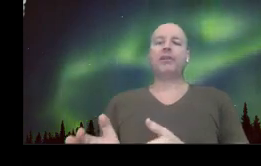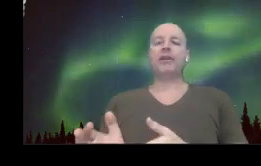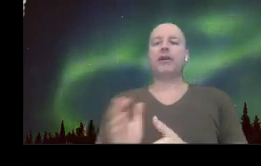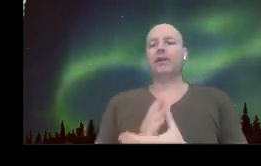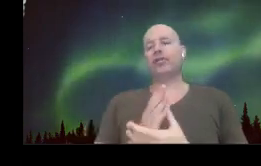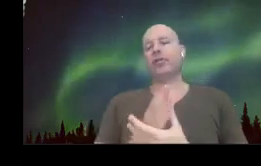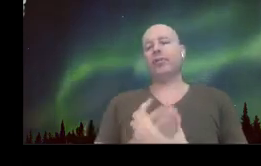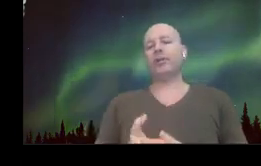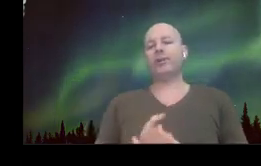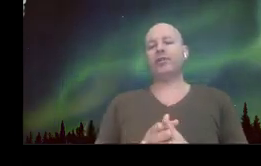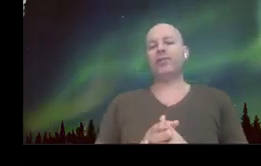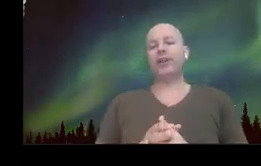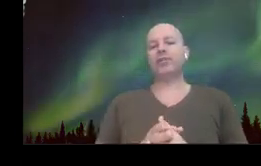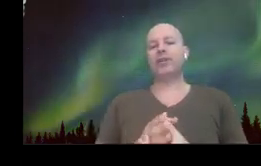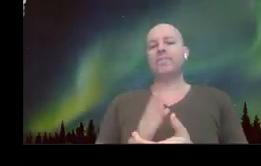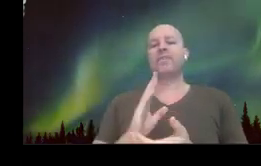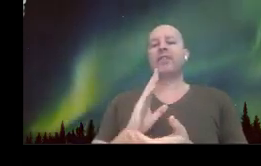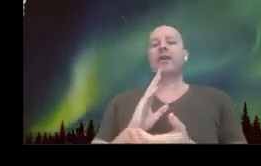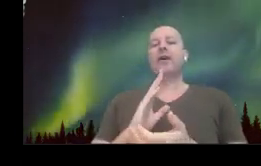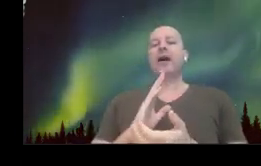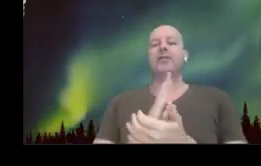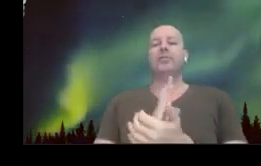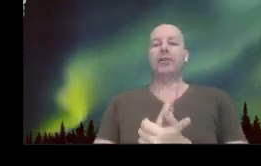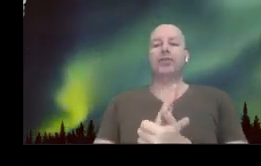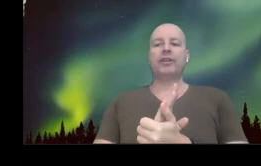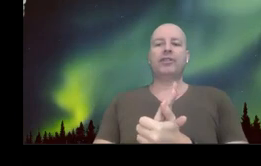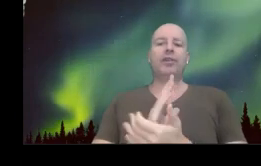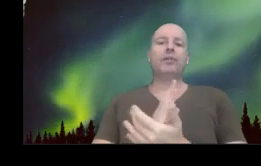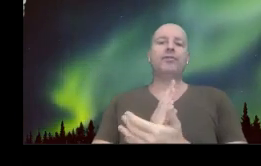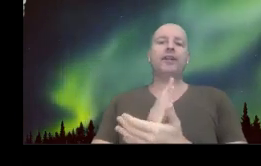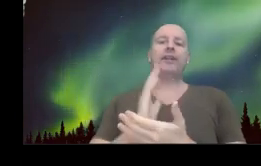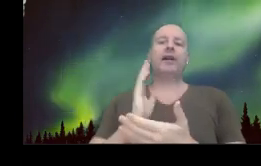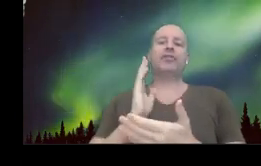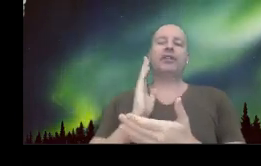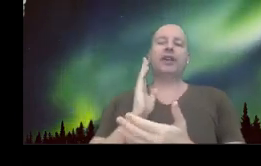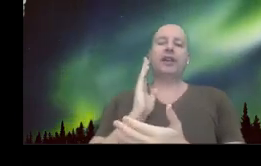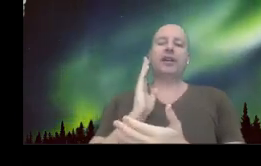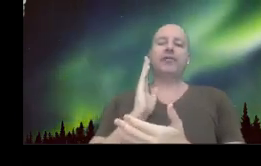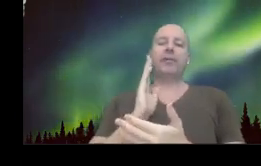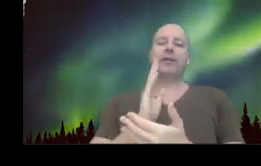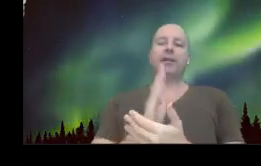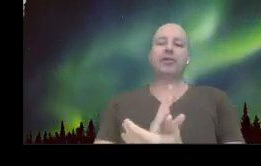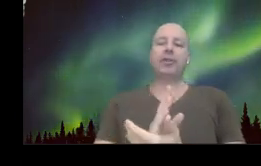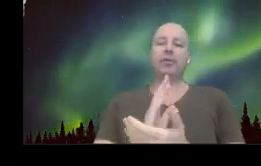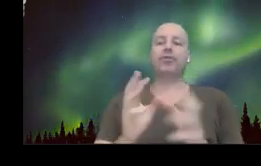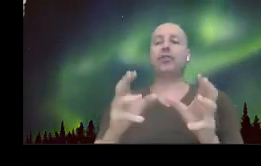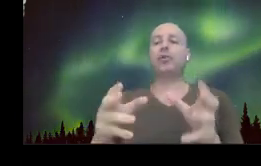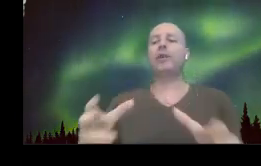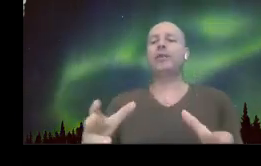legislação brasileira isso é completamente diferente. Áreas protegidas têm uma finalidade e ela é